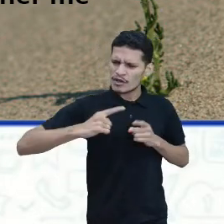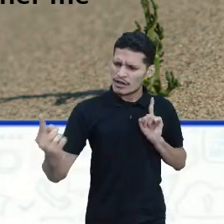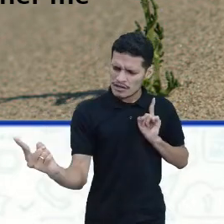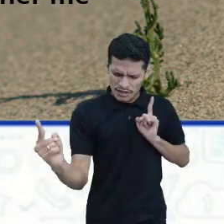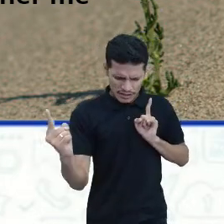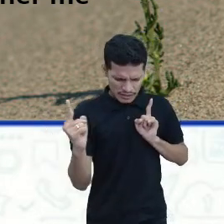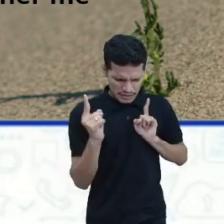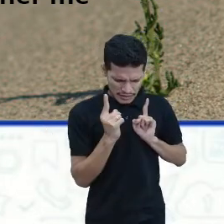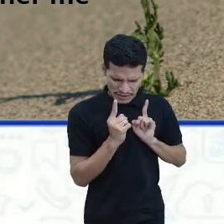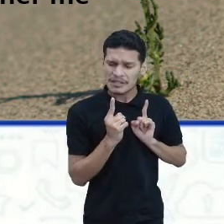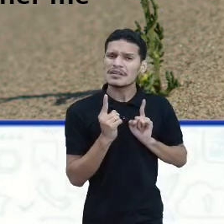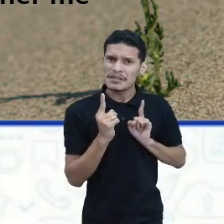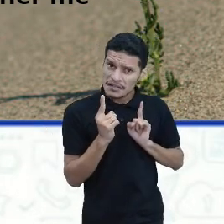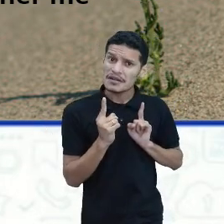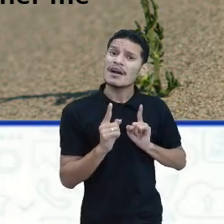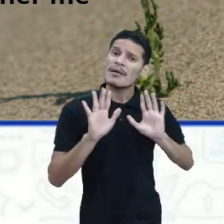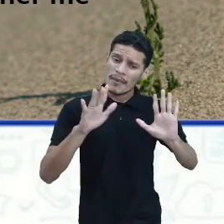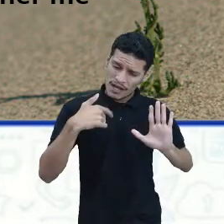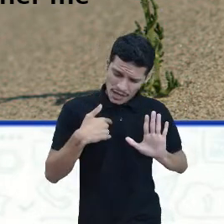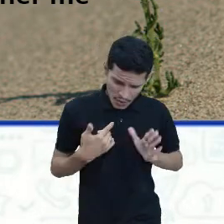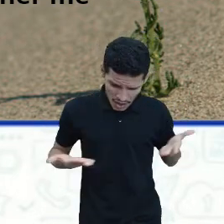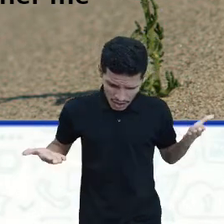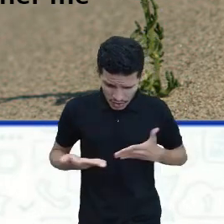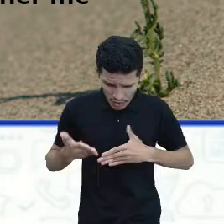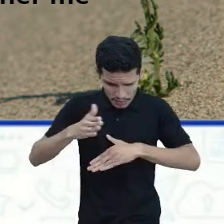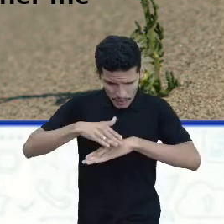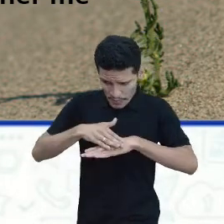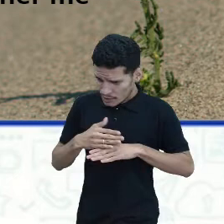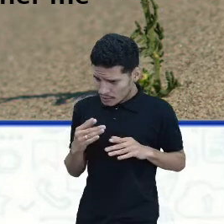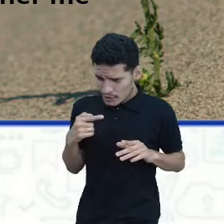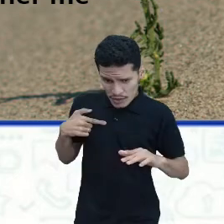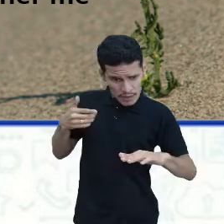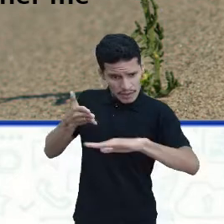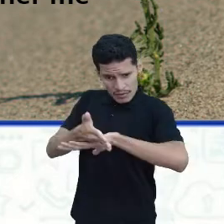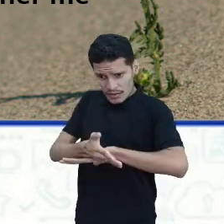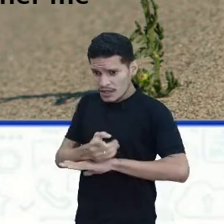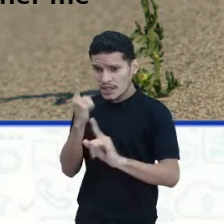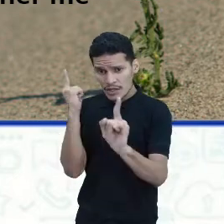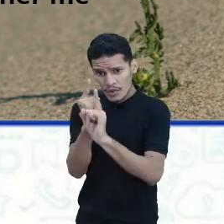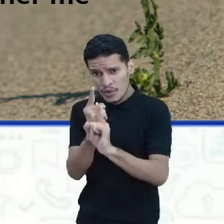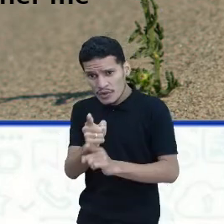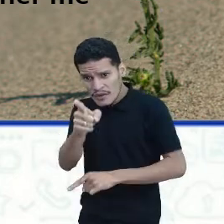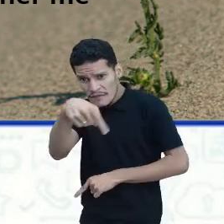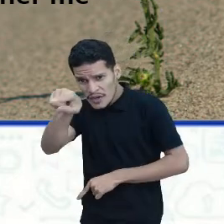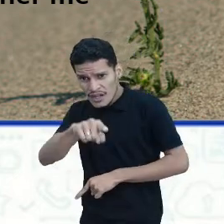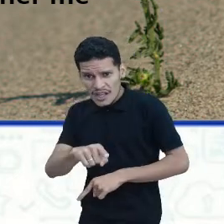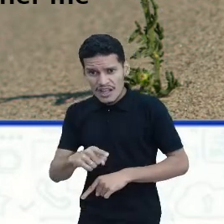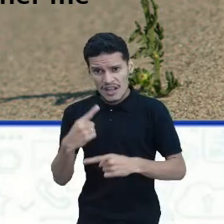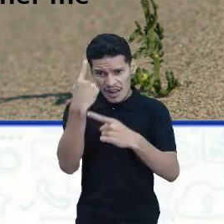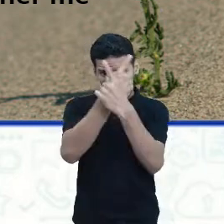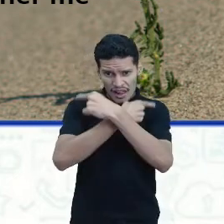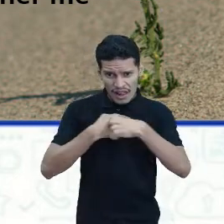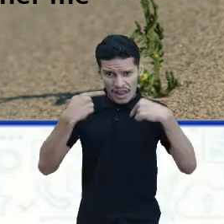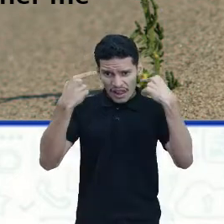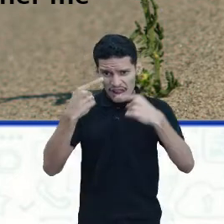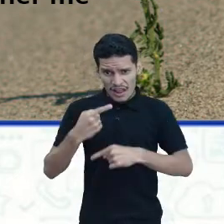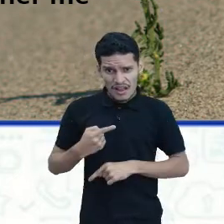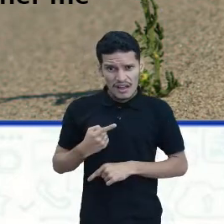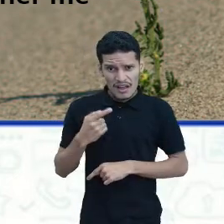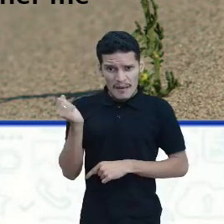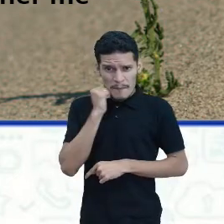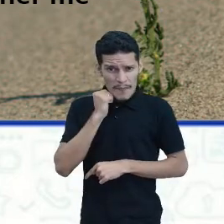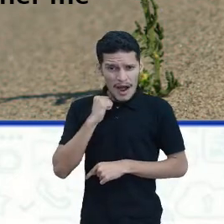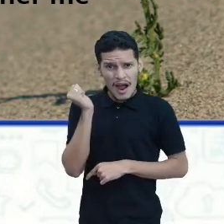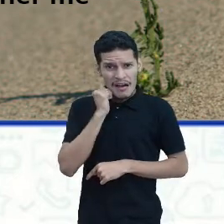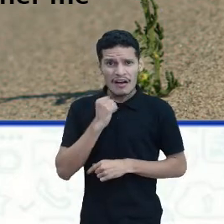face. Ou seja, eu acabei de entrar e encontro você aqui com essa cara lisa, né? Com essa cara de pau. I